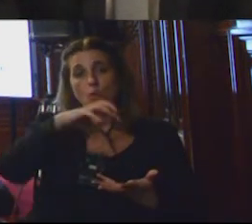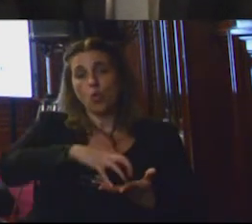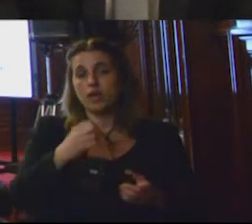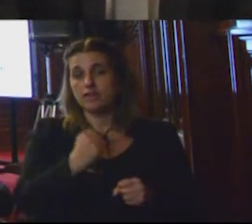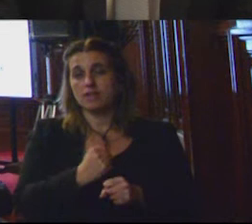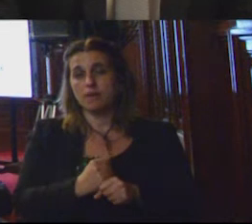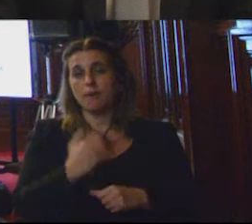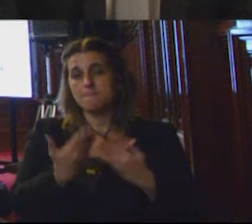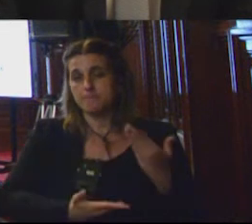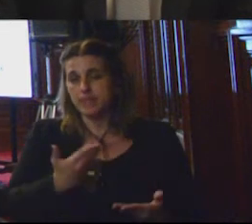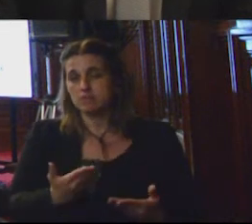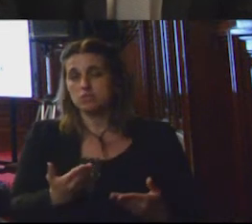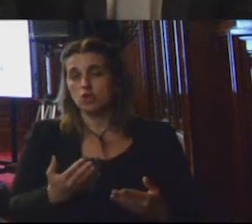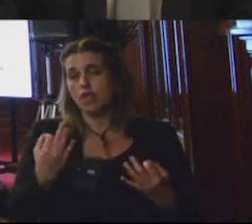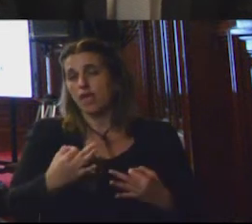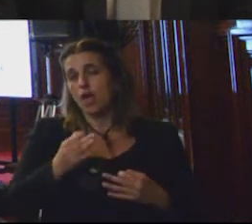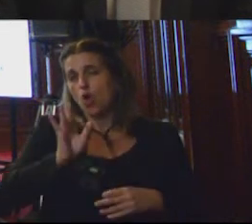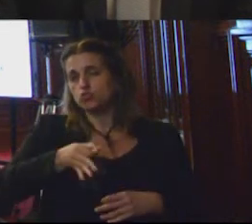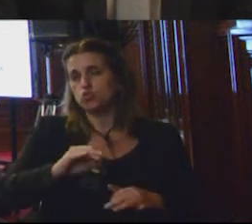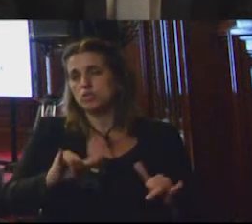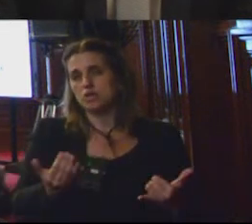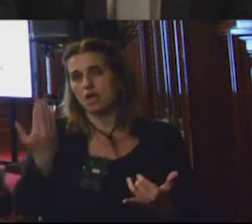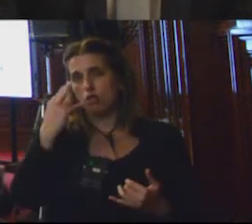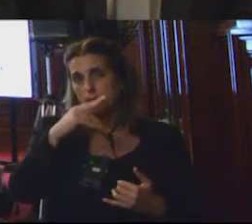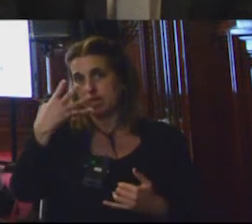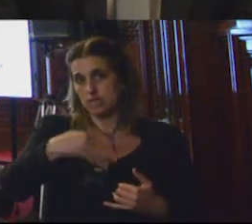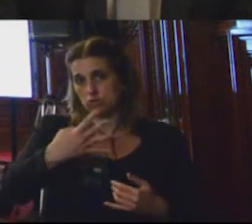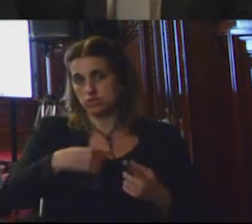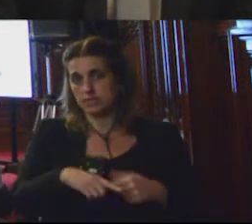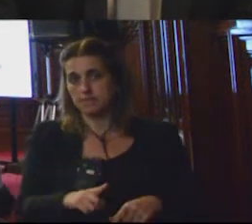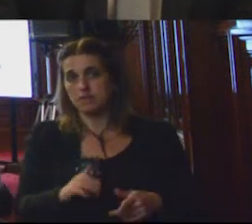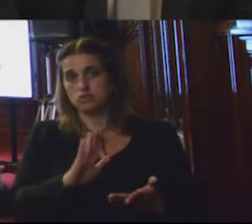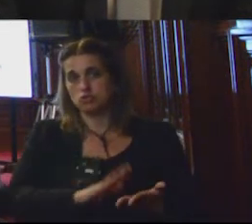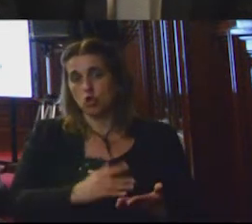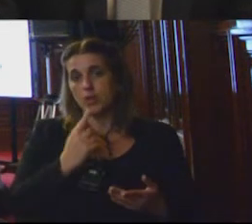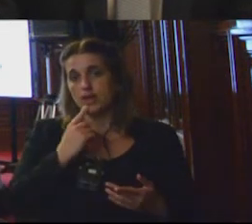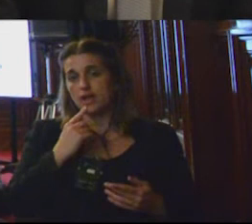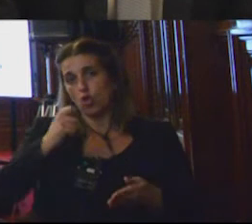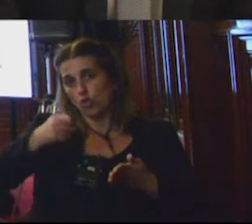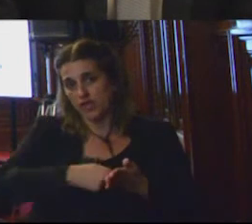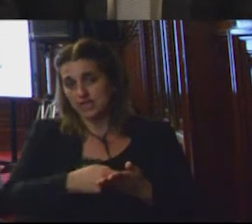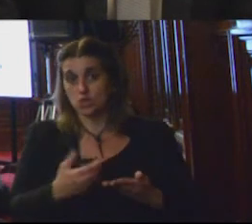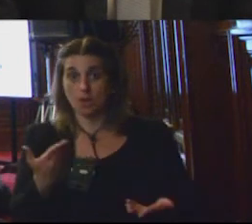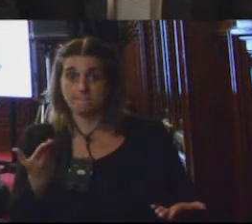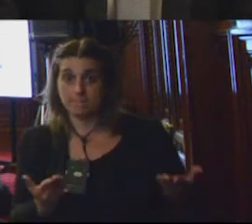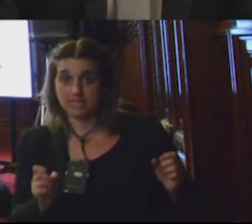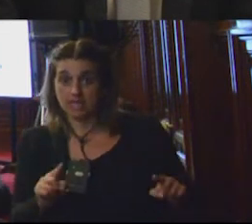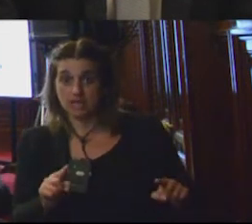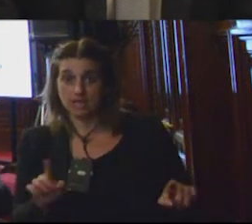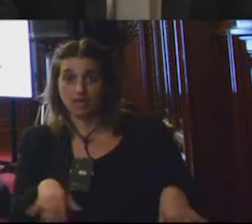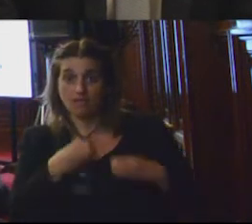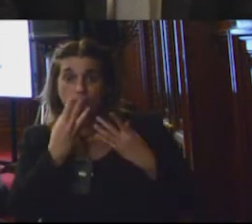de 2014, subutilização da contratação a tempo parcial, qual favorece o emprego de jovens, mulheres e